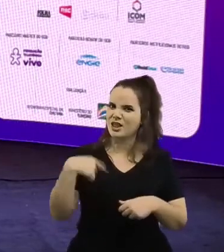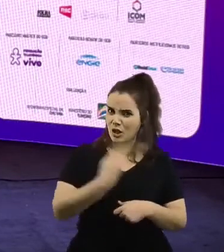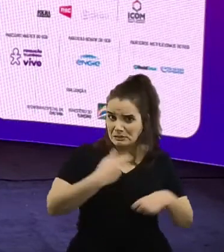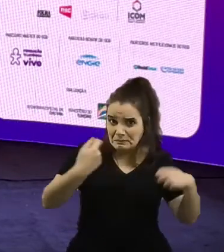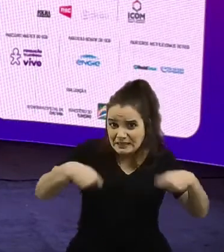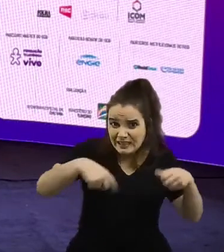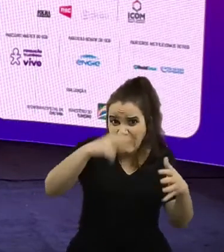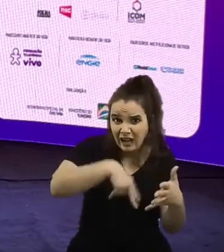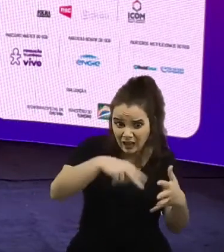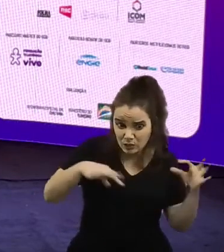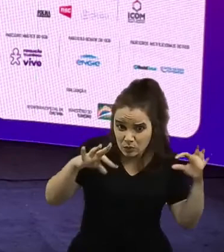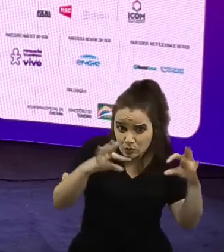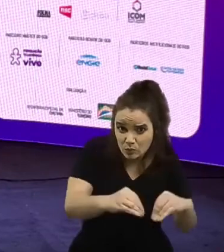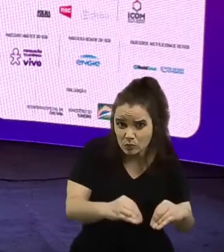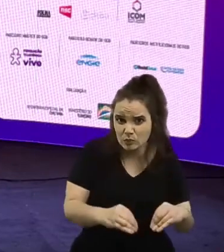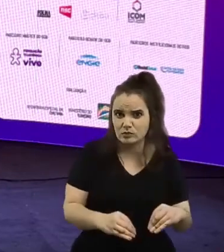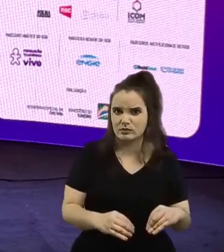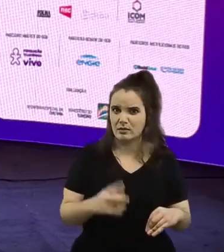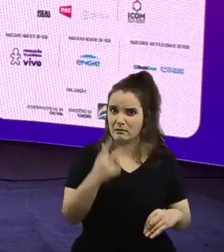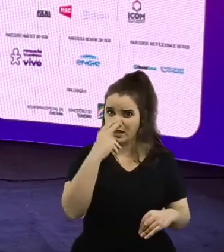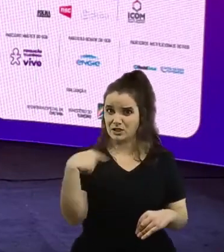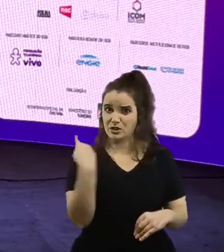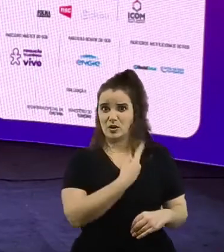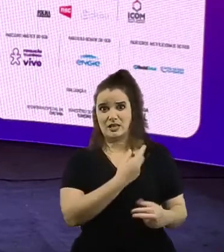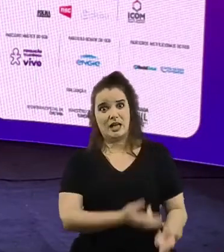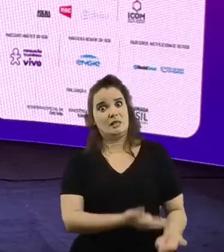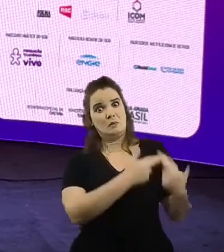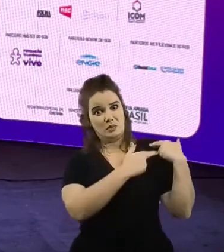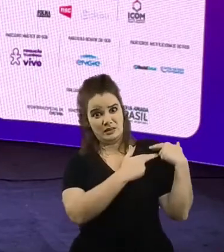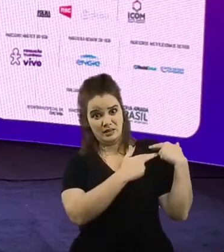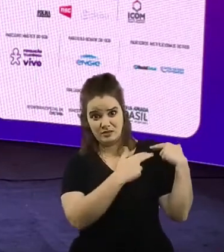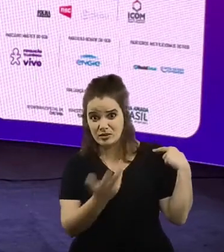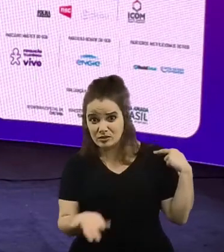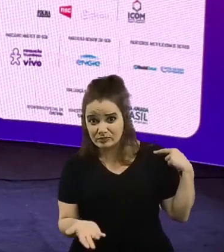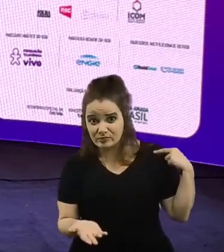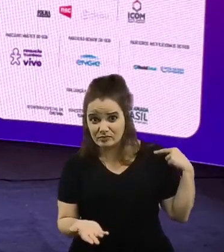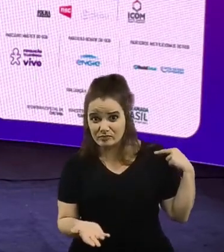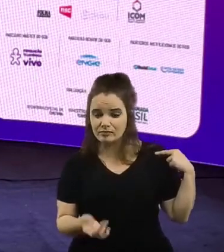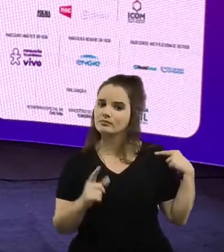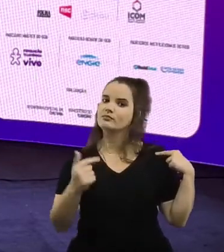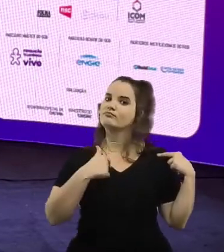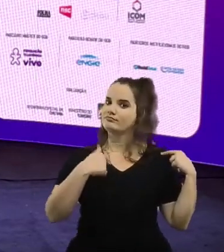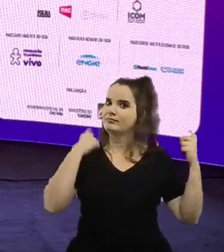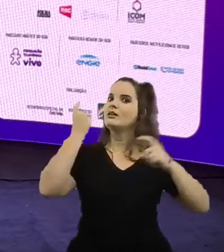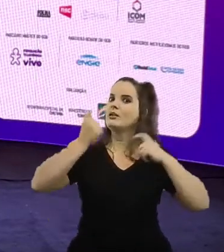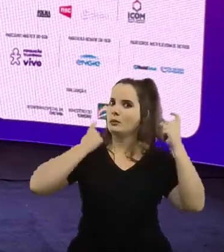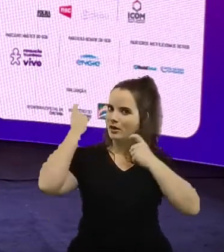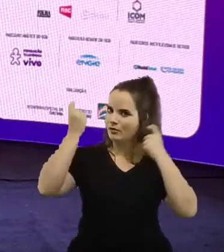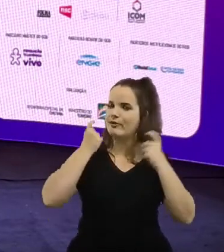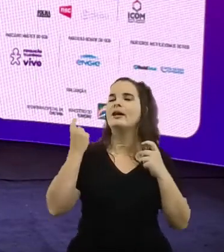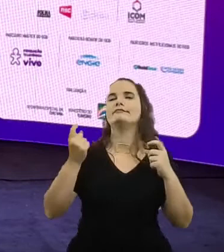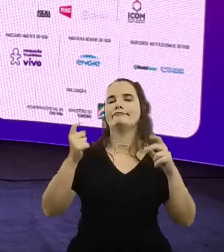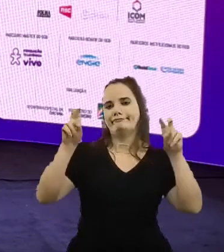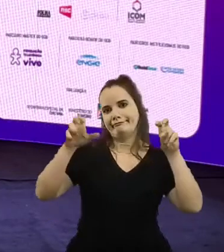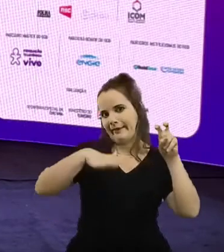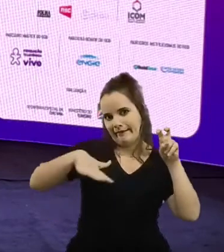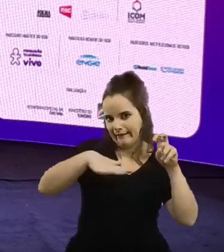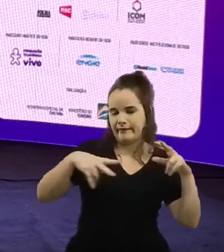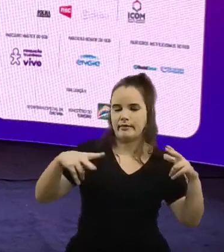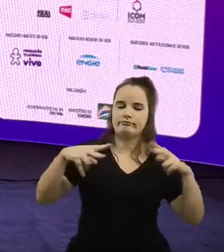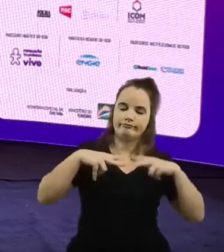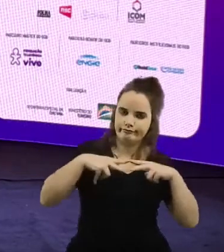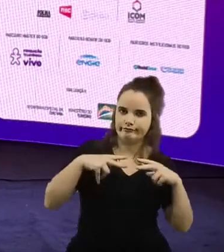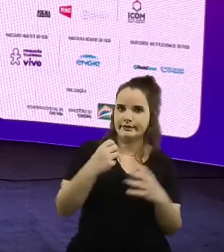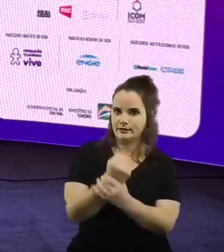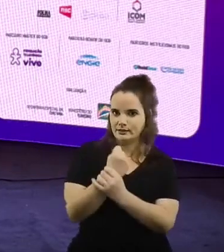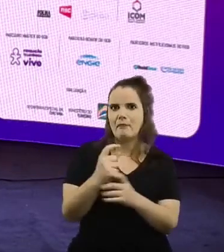sendo irresponsável? Olha, para ser honesto, eu sou muito preocupado com privacidade e com segurança na internet, mas eu não leio todos